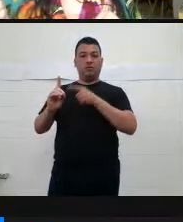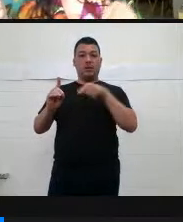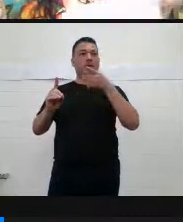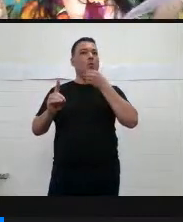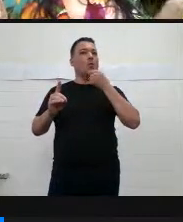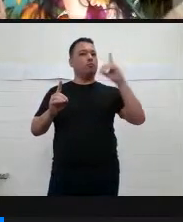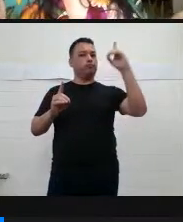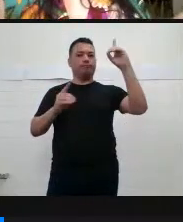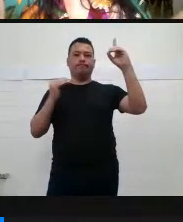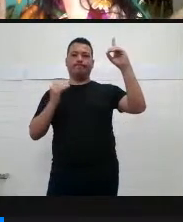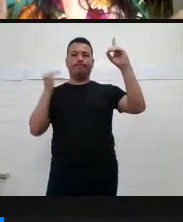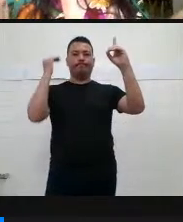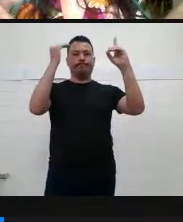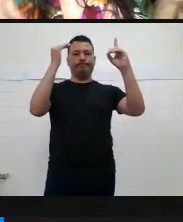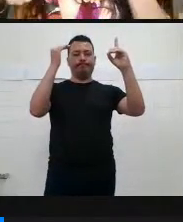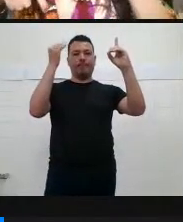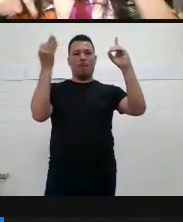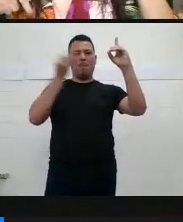masculino.